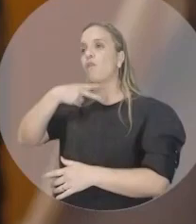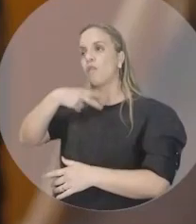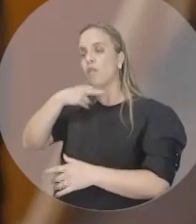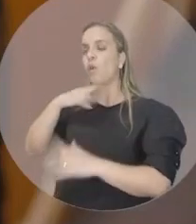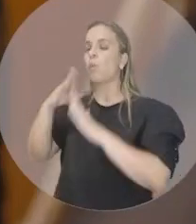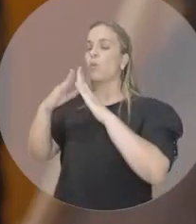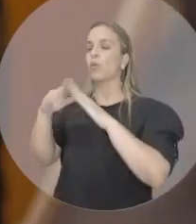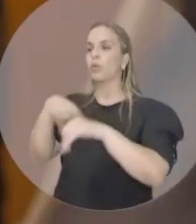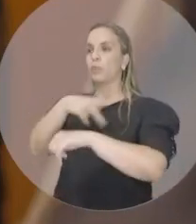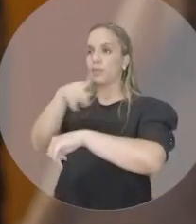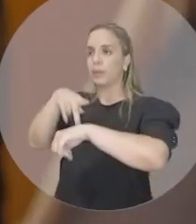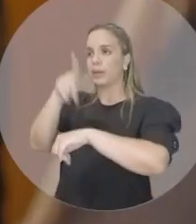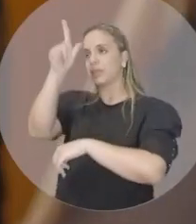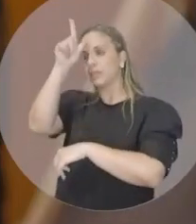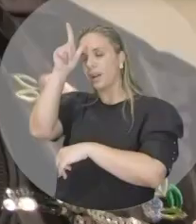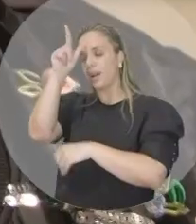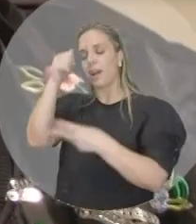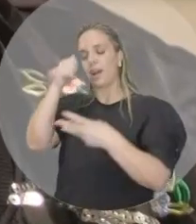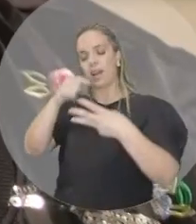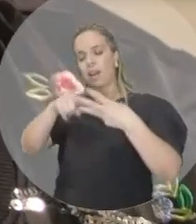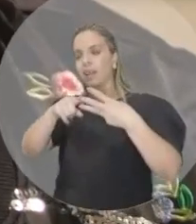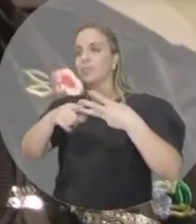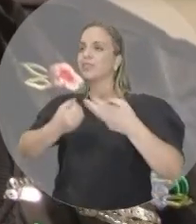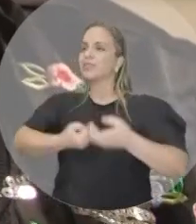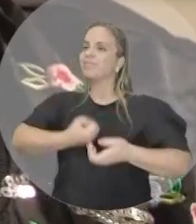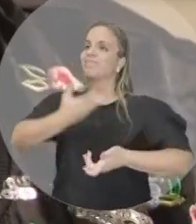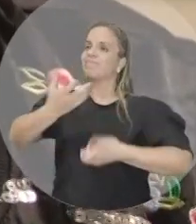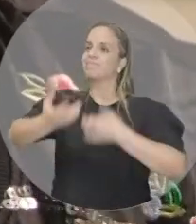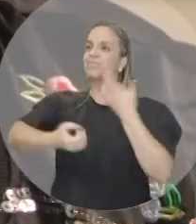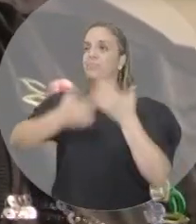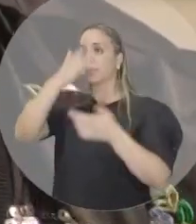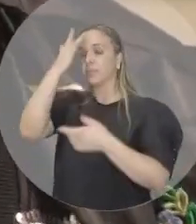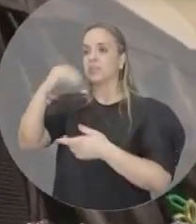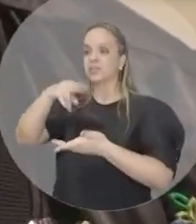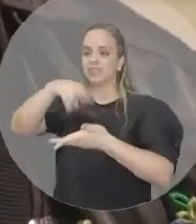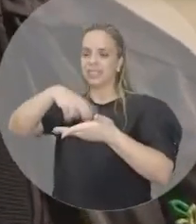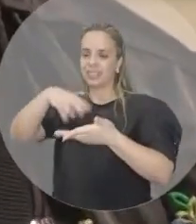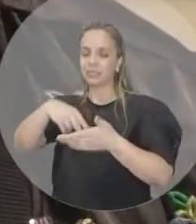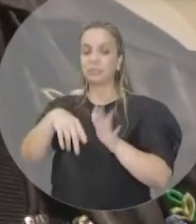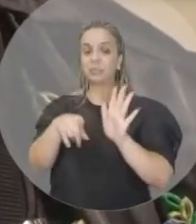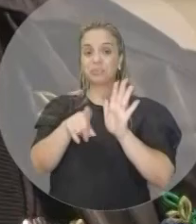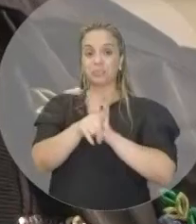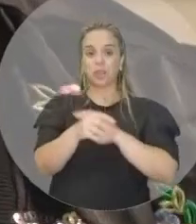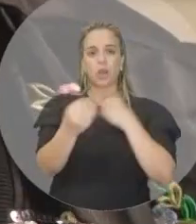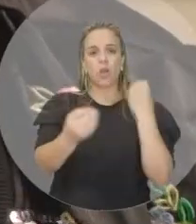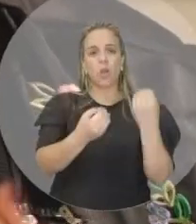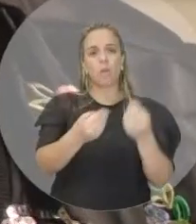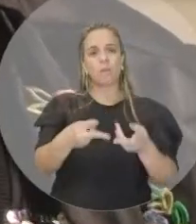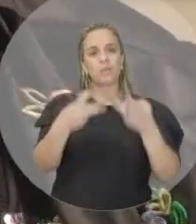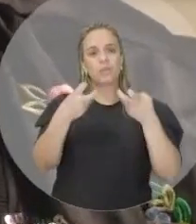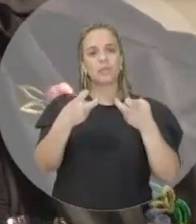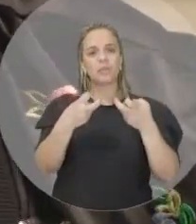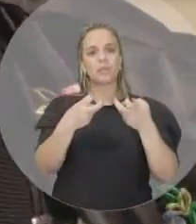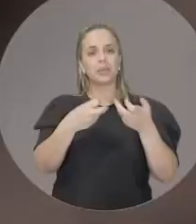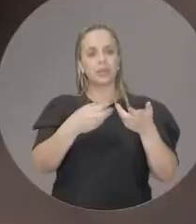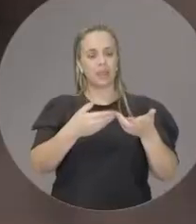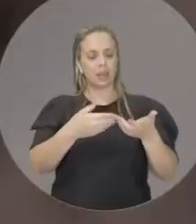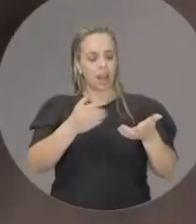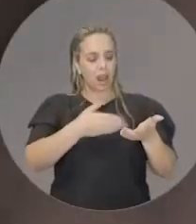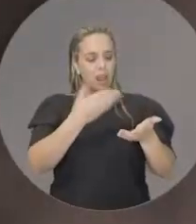aí ela divide com os leitores. Marli, e como que você sentiu a recepção desse livro? Como que ressoou para